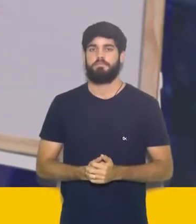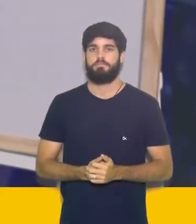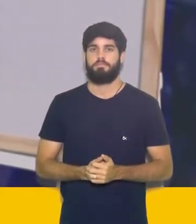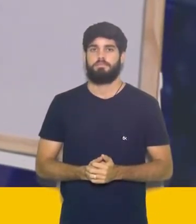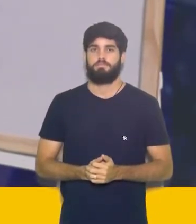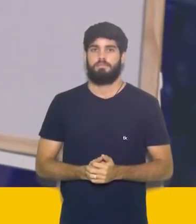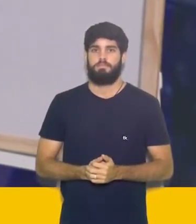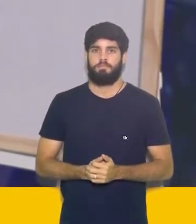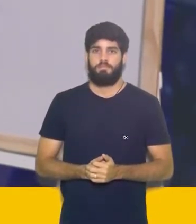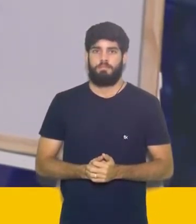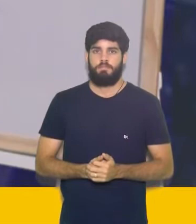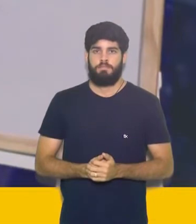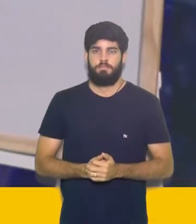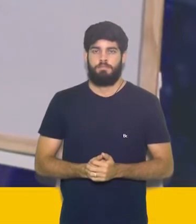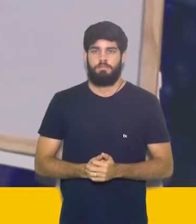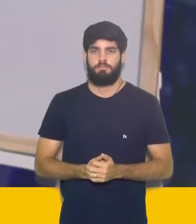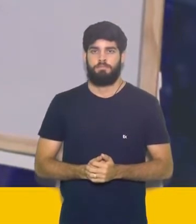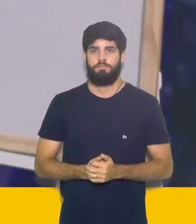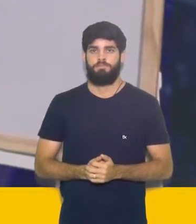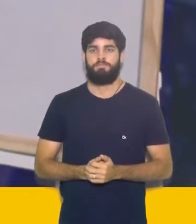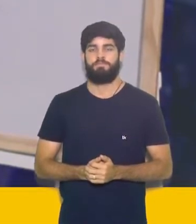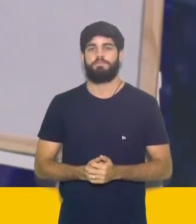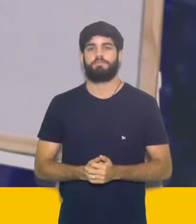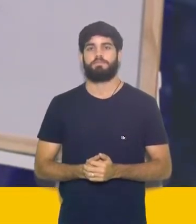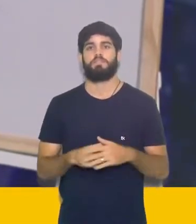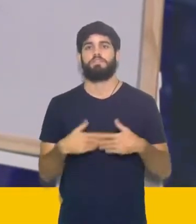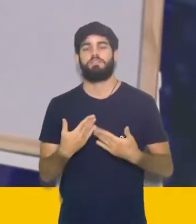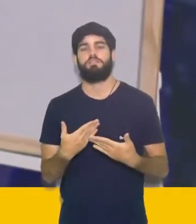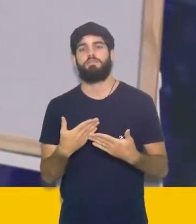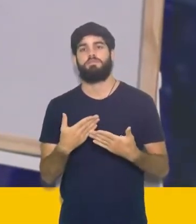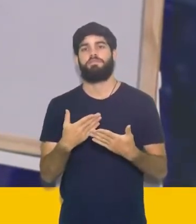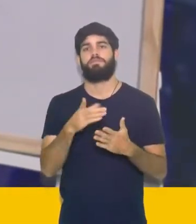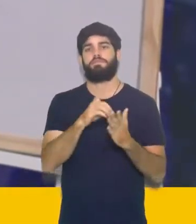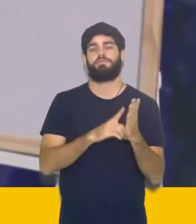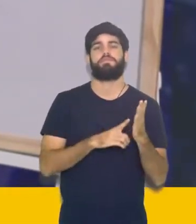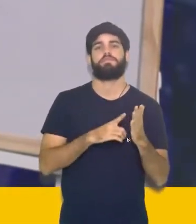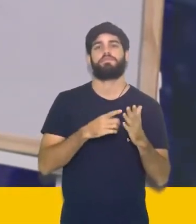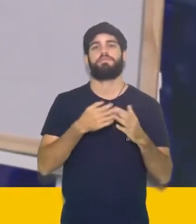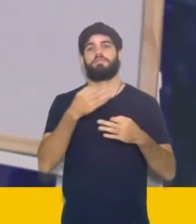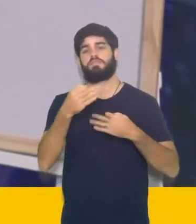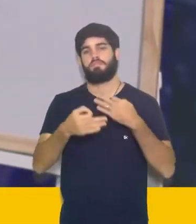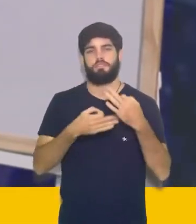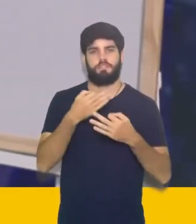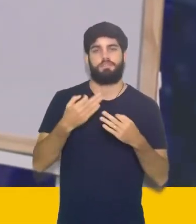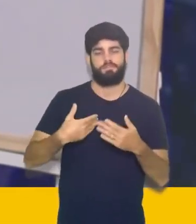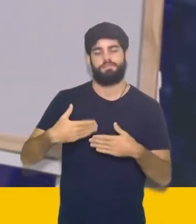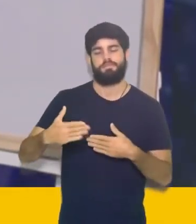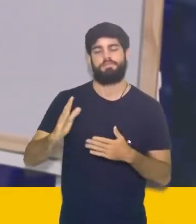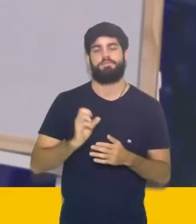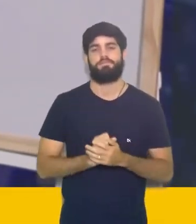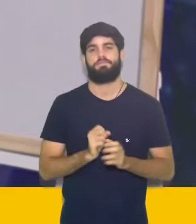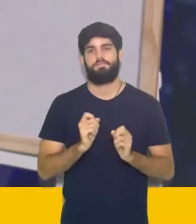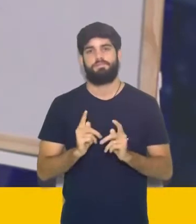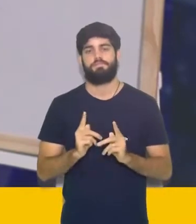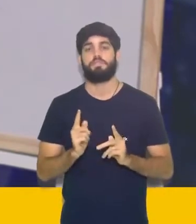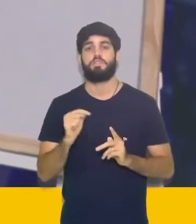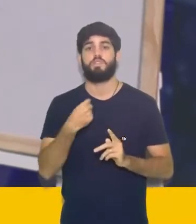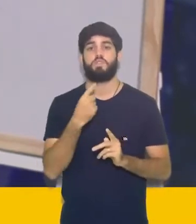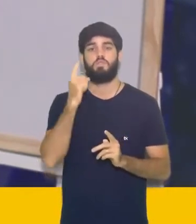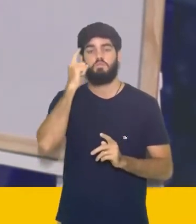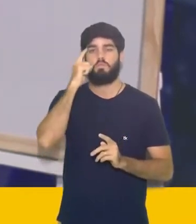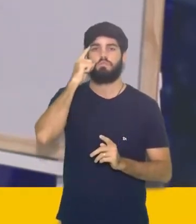É? Pelo Enem. Então, que é a dissertação argumentativa em prosa. Vamos pensar